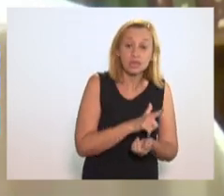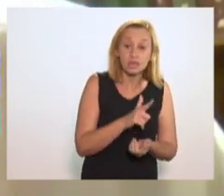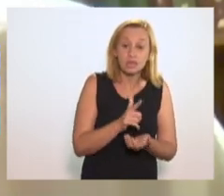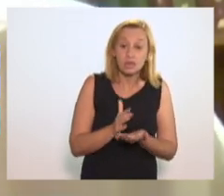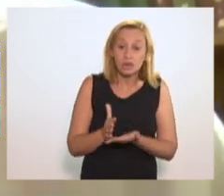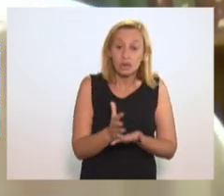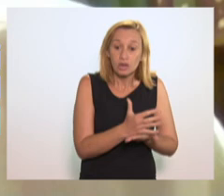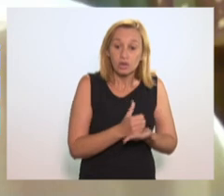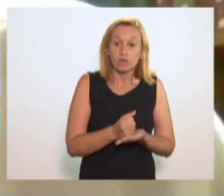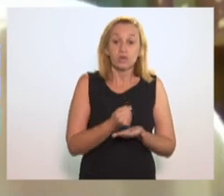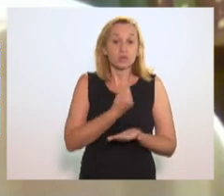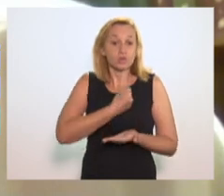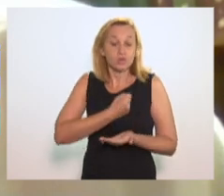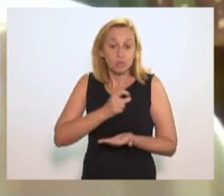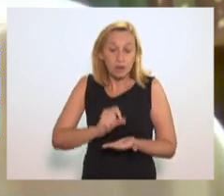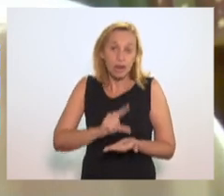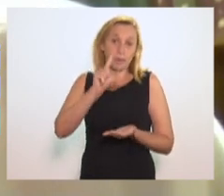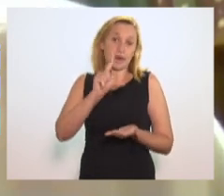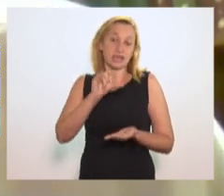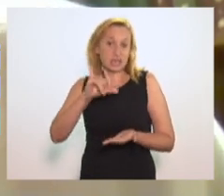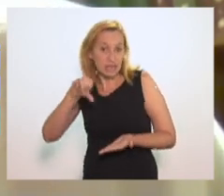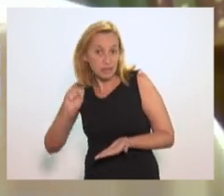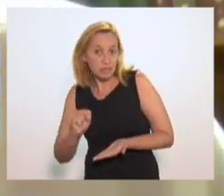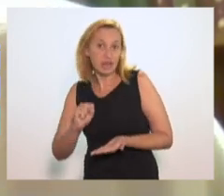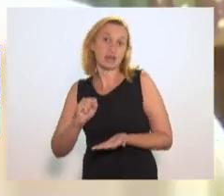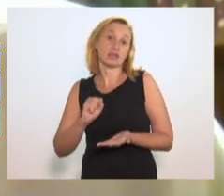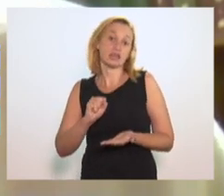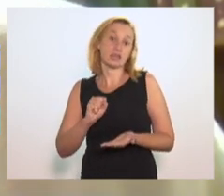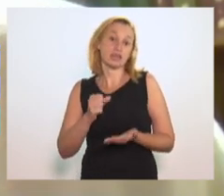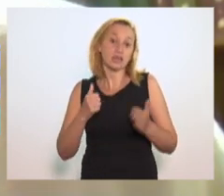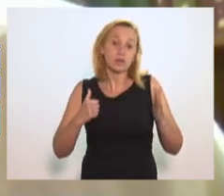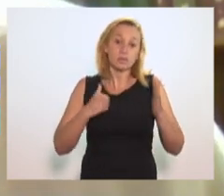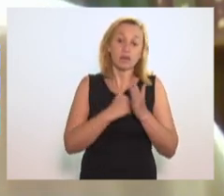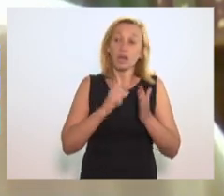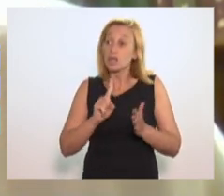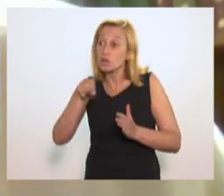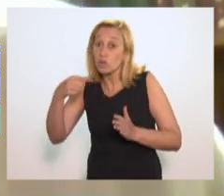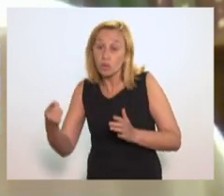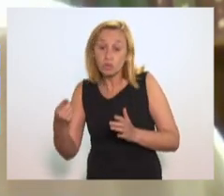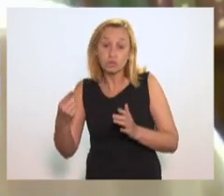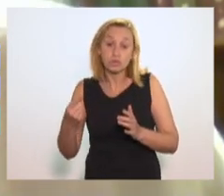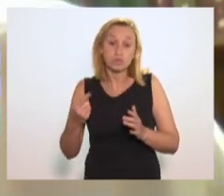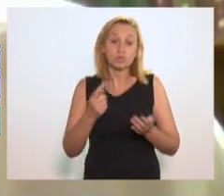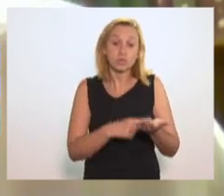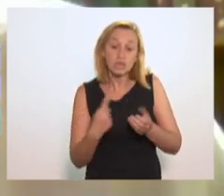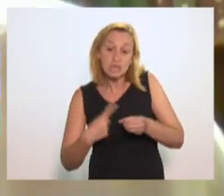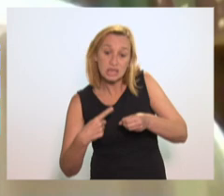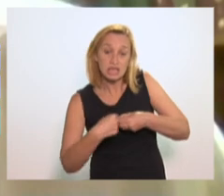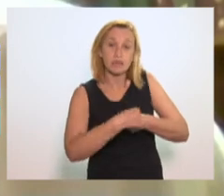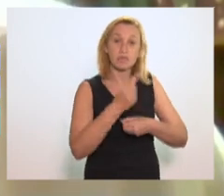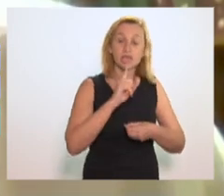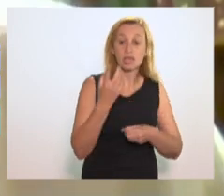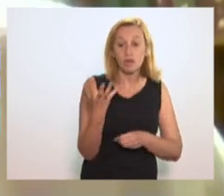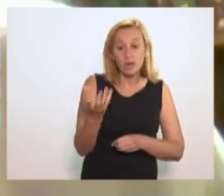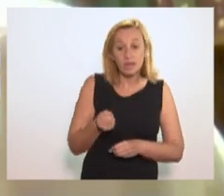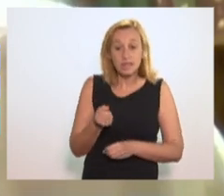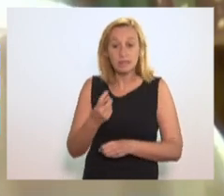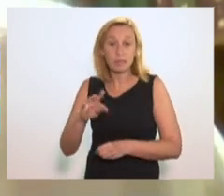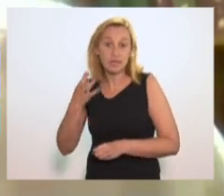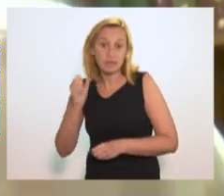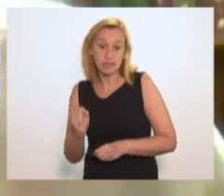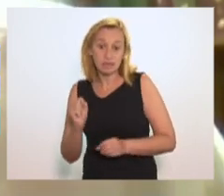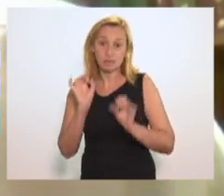ICMS para o rateio dessa receita que também impacta também nos outros municípios que não recebem a participação especial